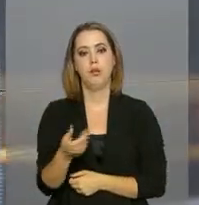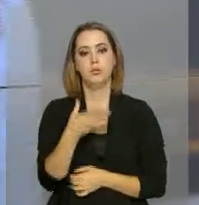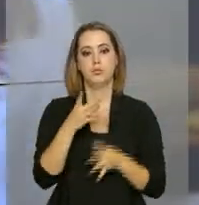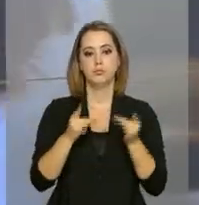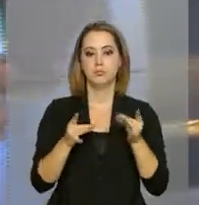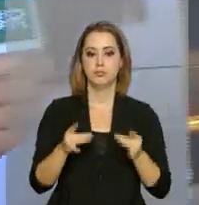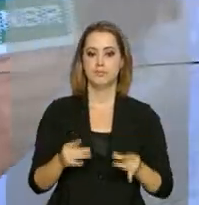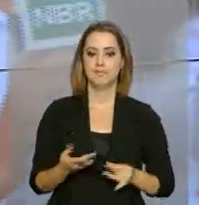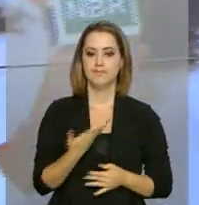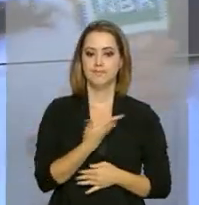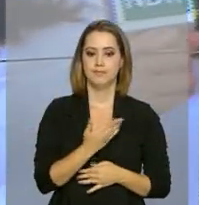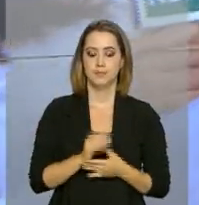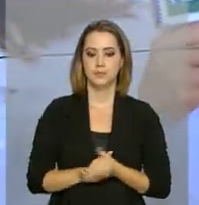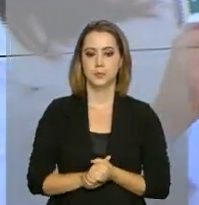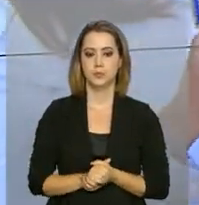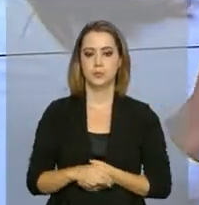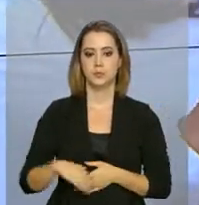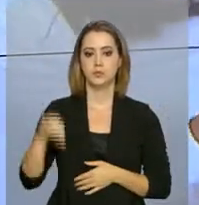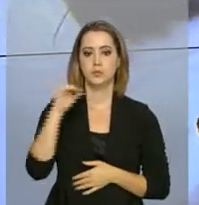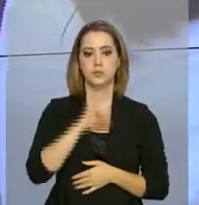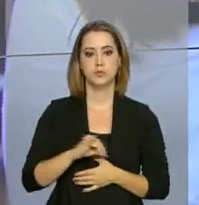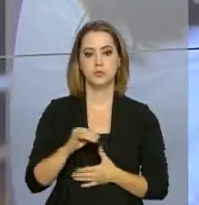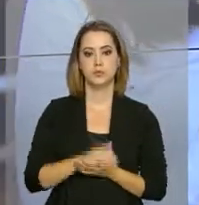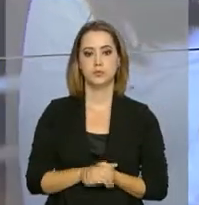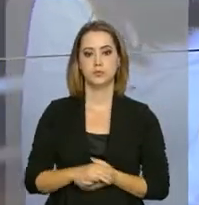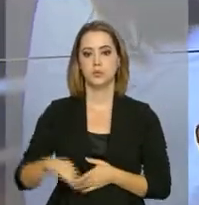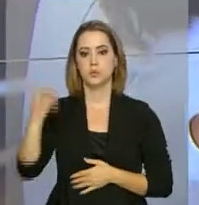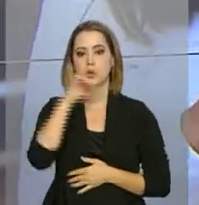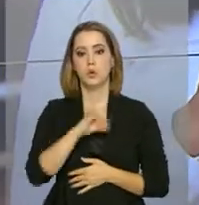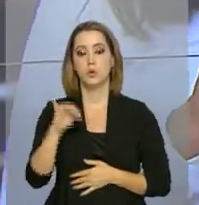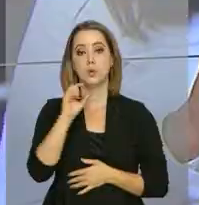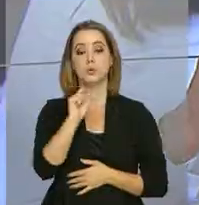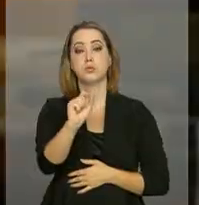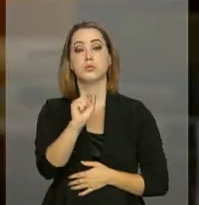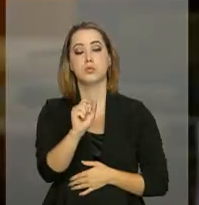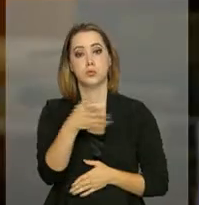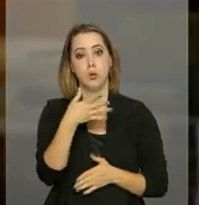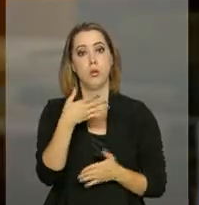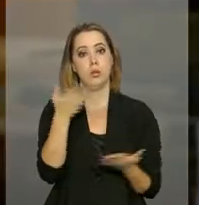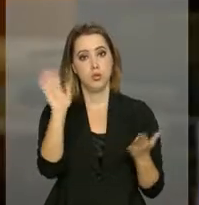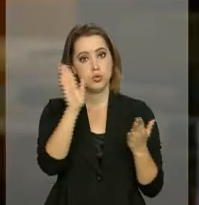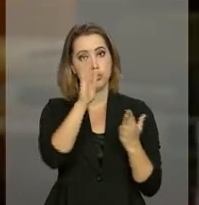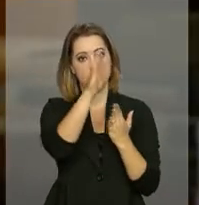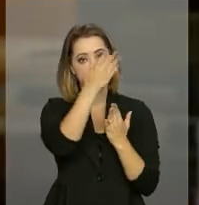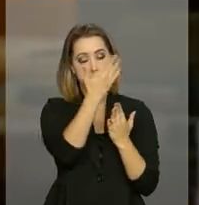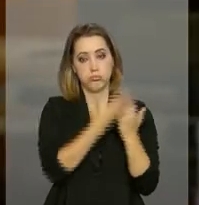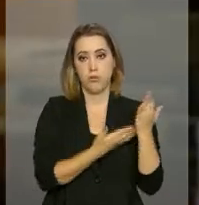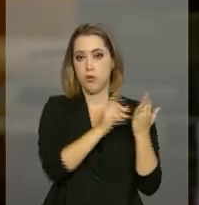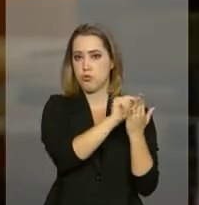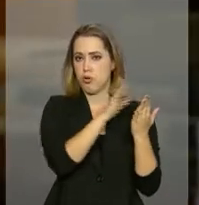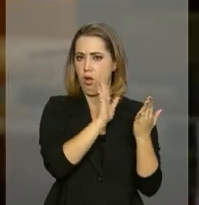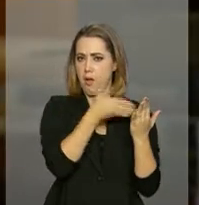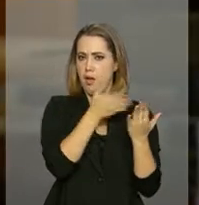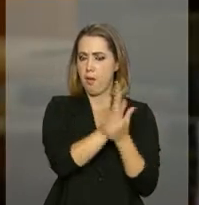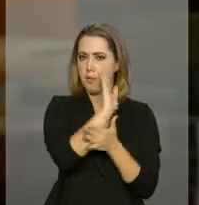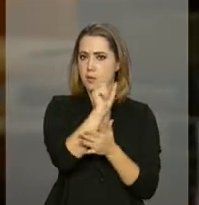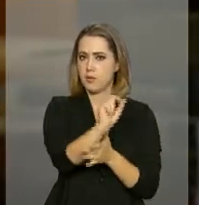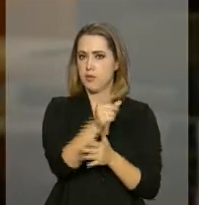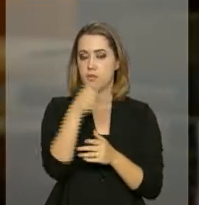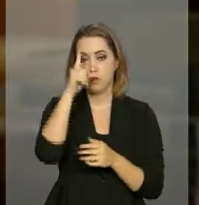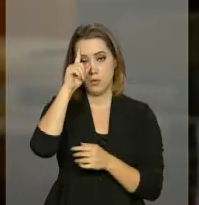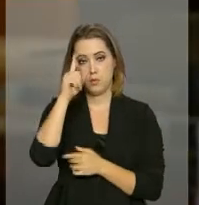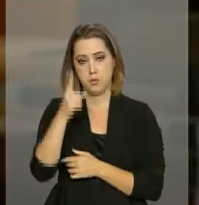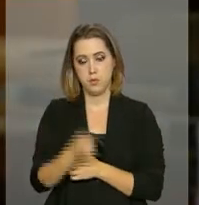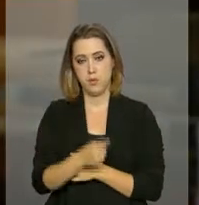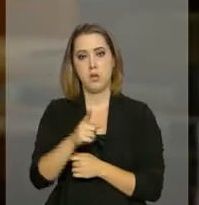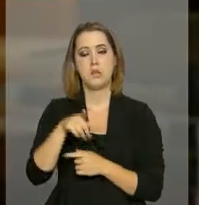que está ao vivo aqui comigo ela paula o josé luís e olha o texto aprovado ele inclui a obrigatoriedade das disciplinas de